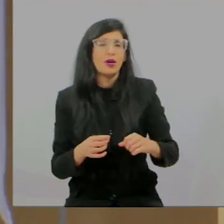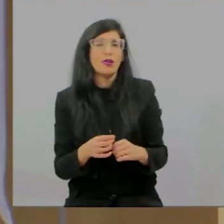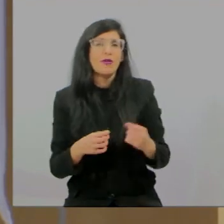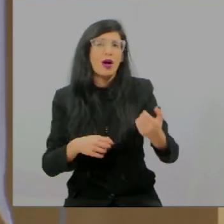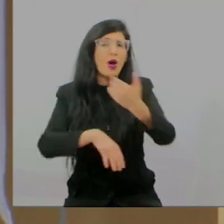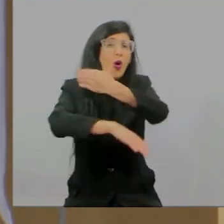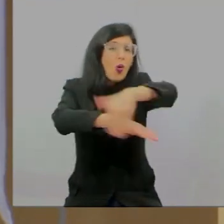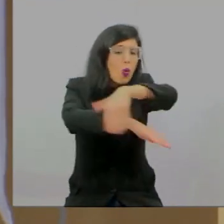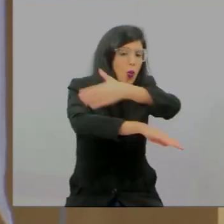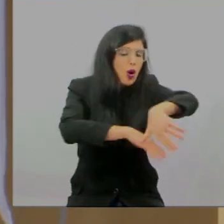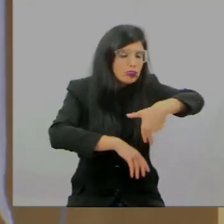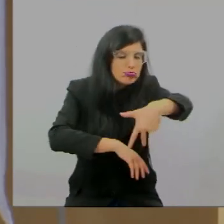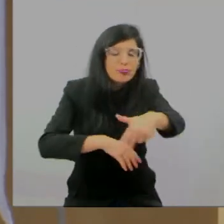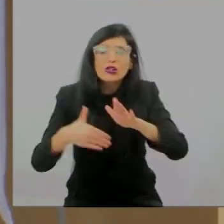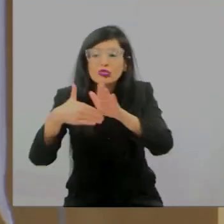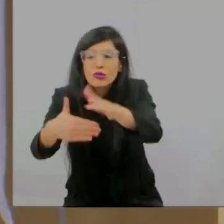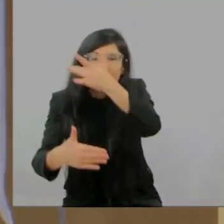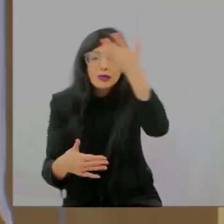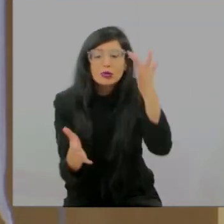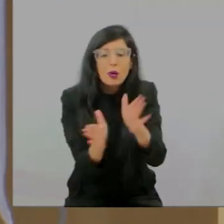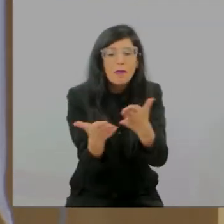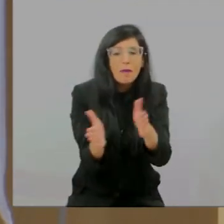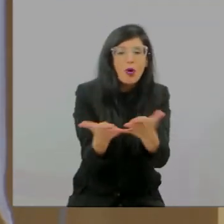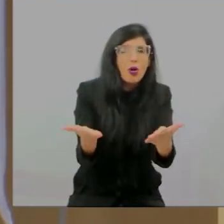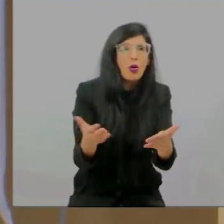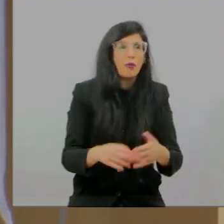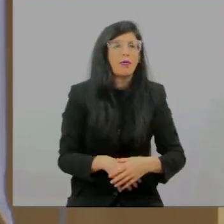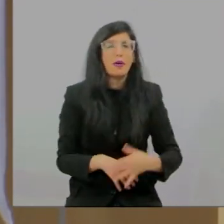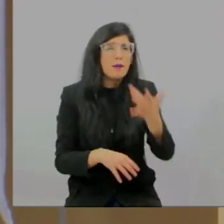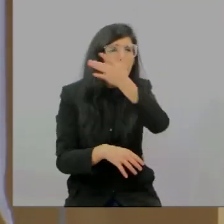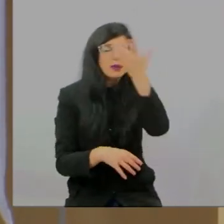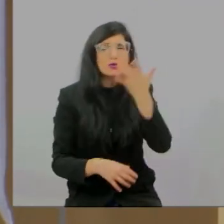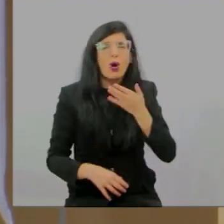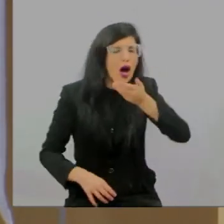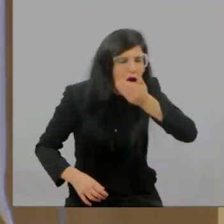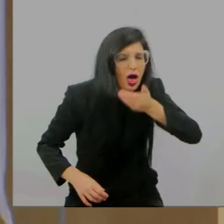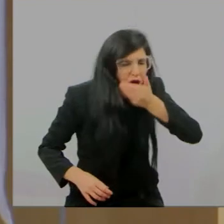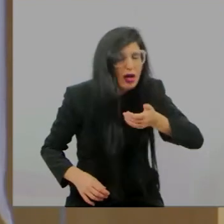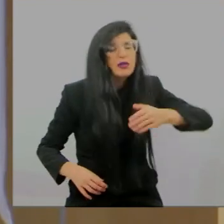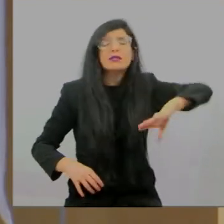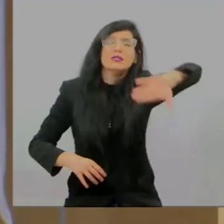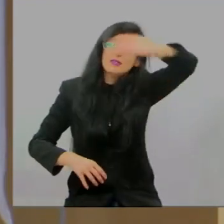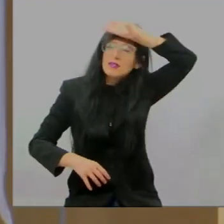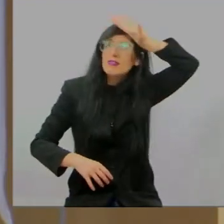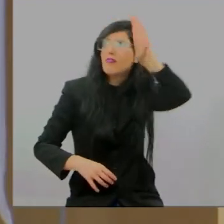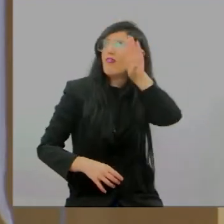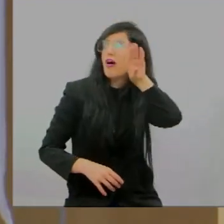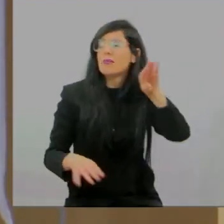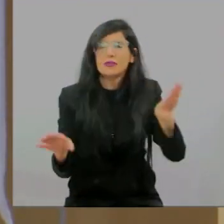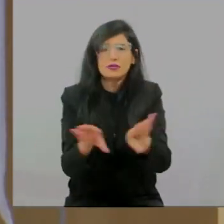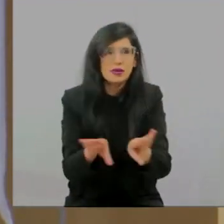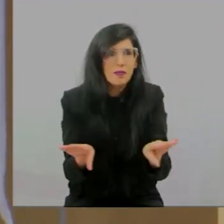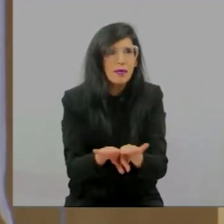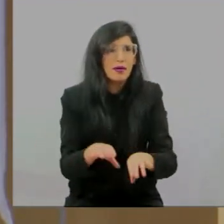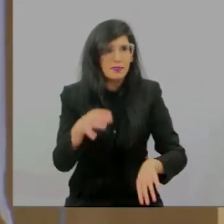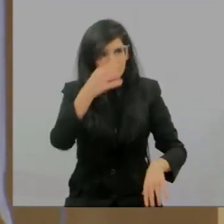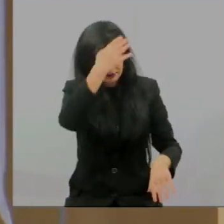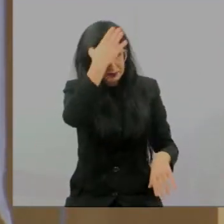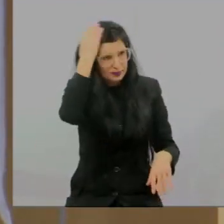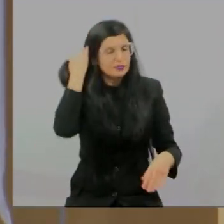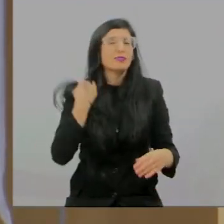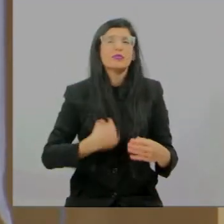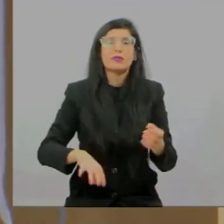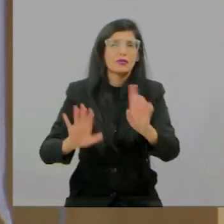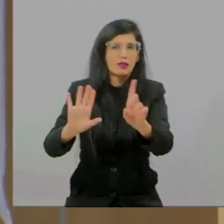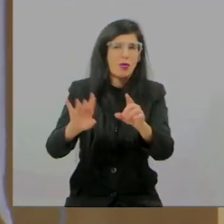rua. Vereador, eu estou vendo pessoas tossindo muito, com febre. E assim, não é aptidão da ronda